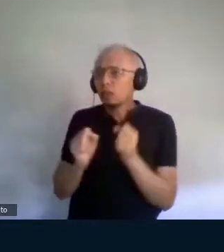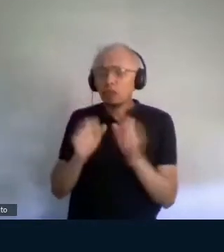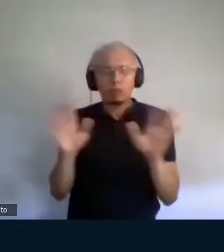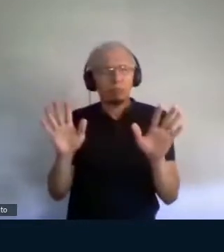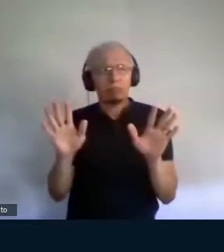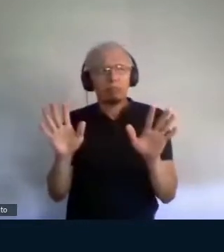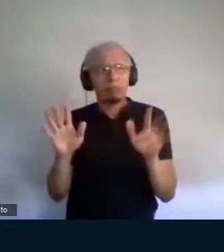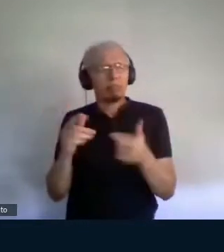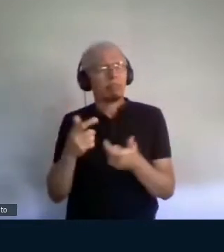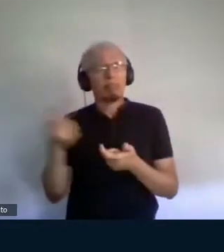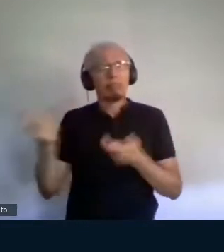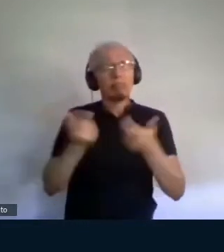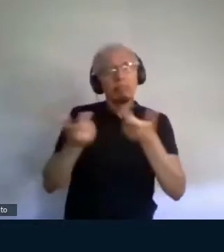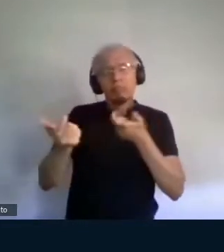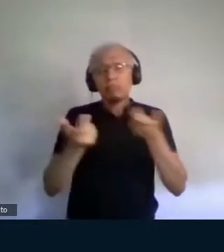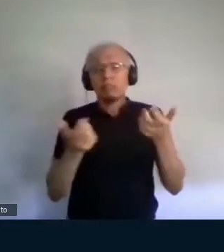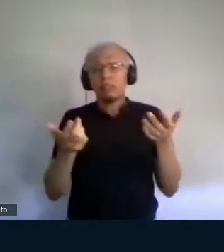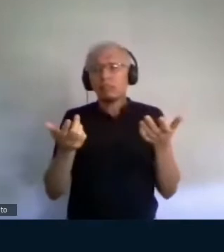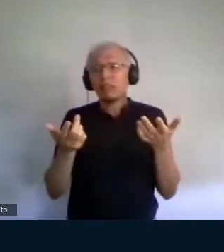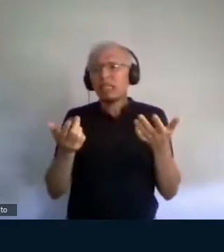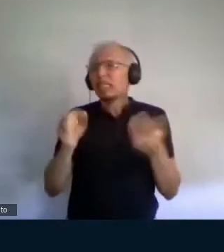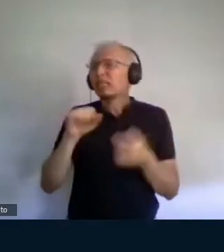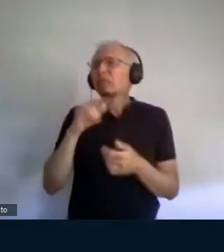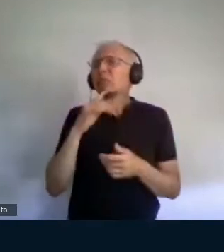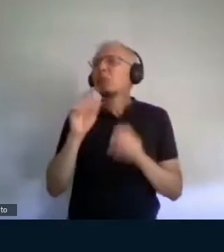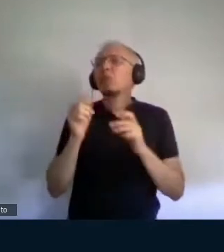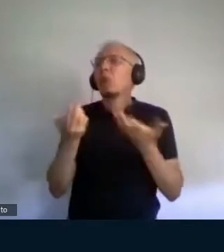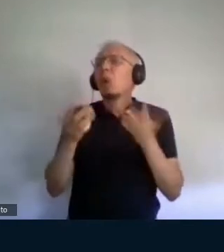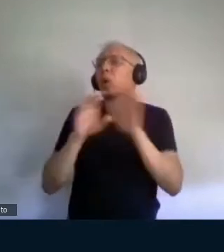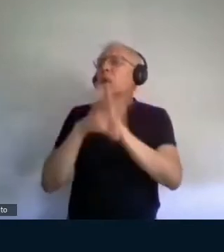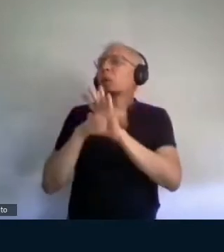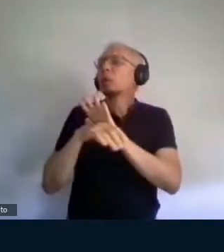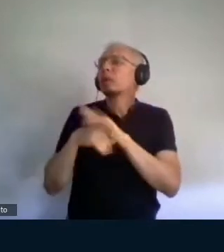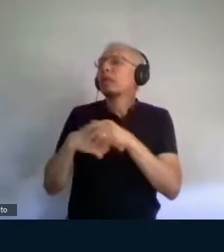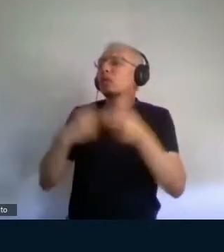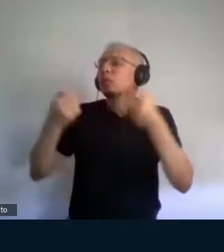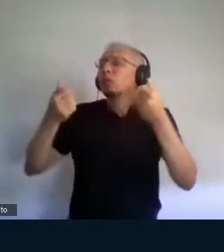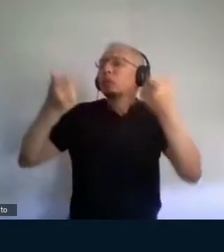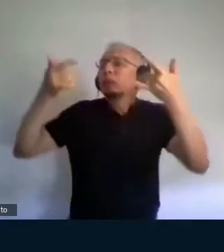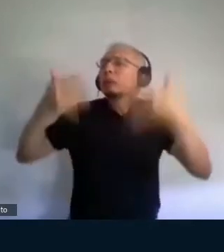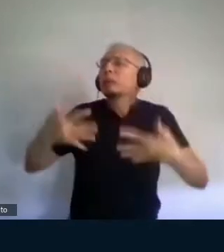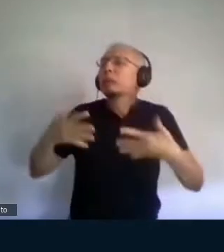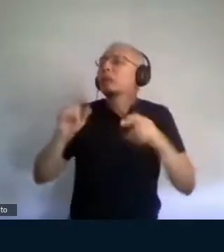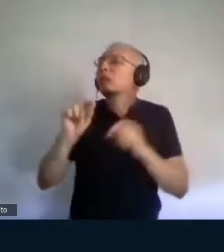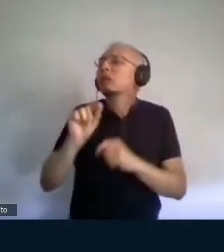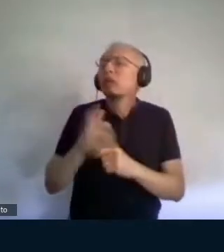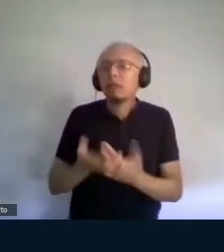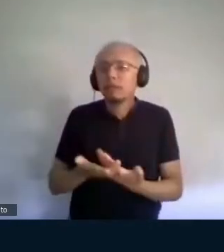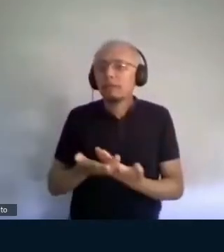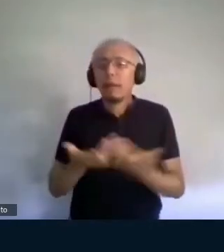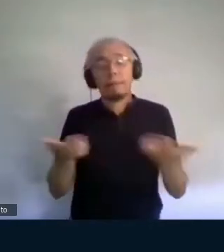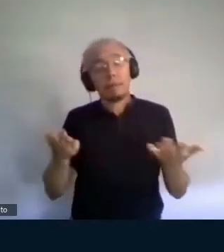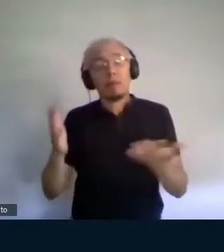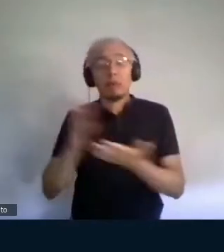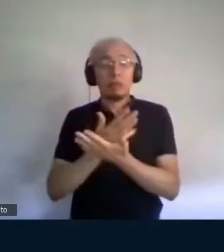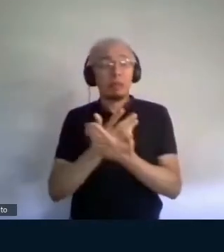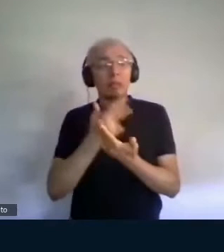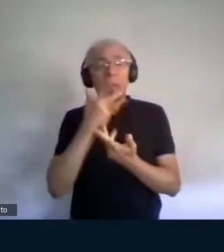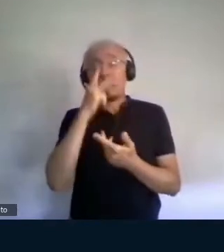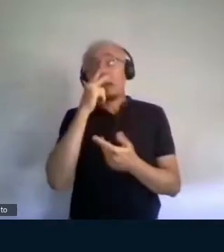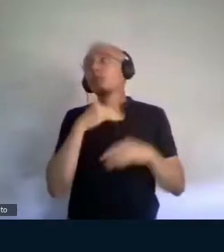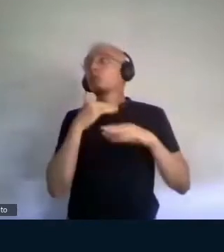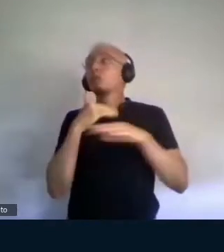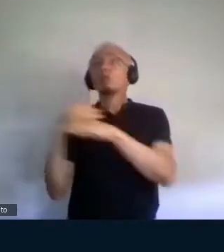define eles, a gente corre o risco, mais uma vez, de entrar numa discussão de senso comum e não de